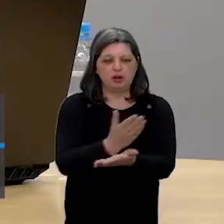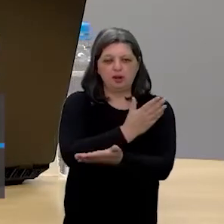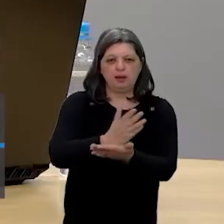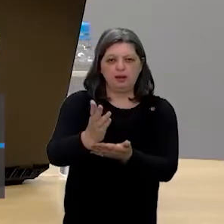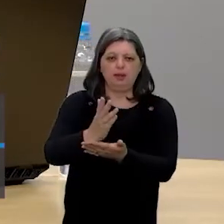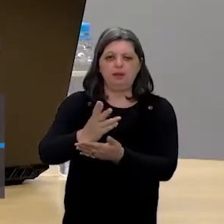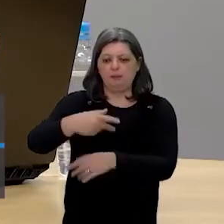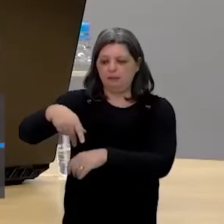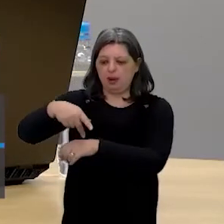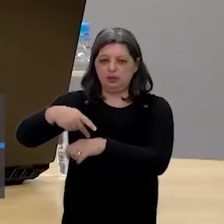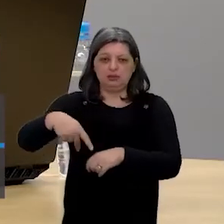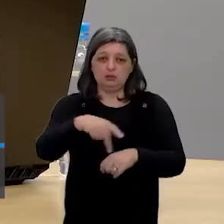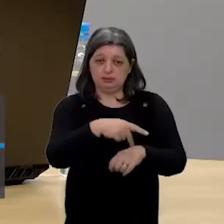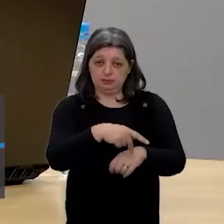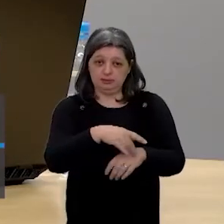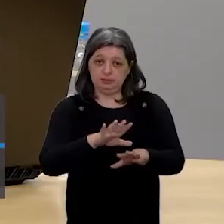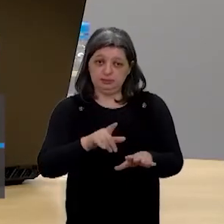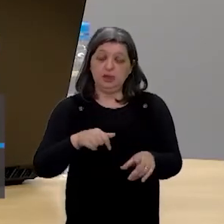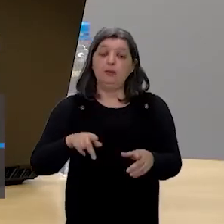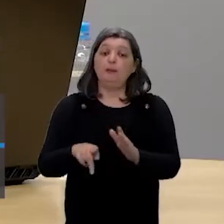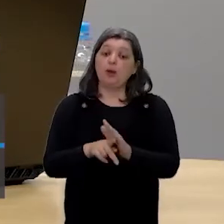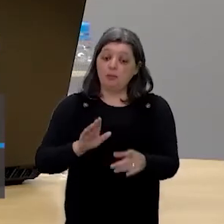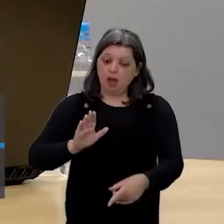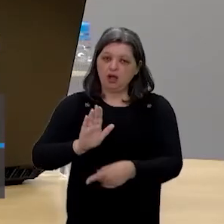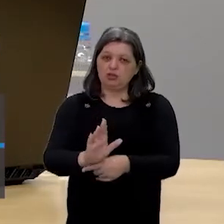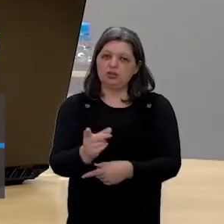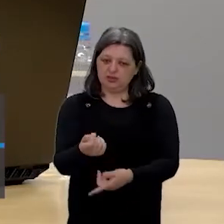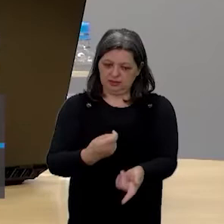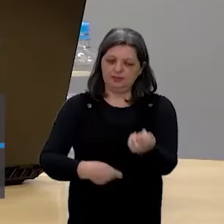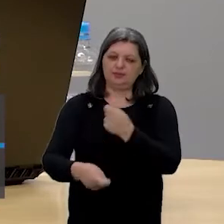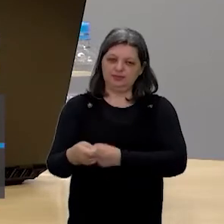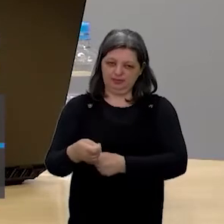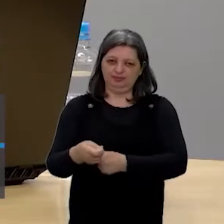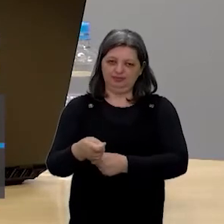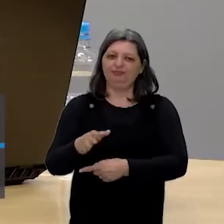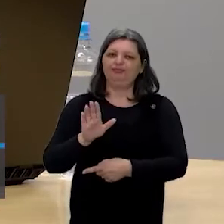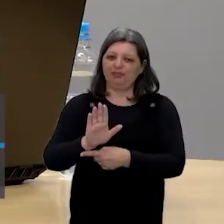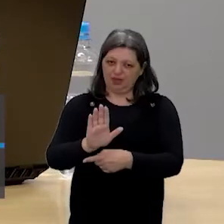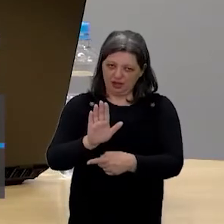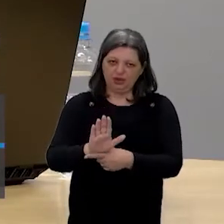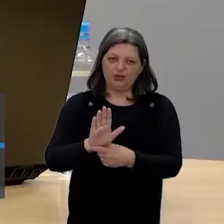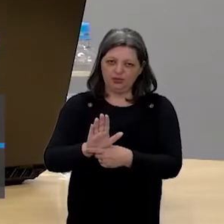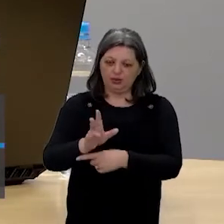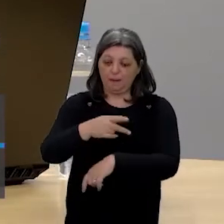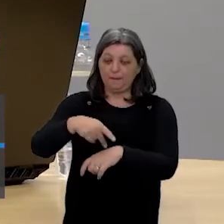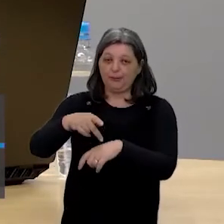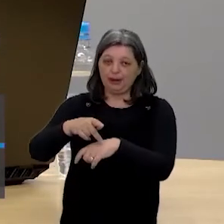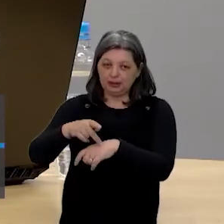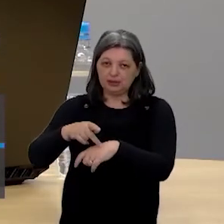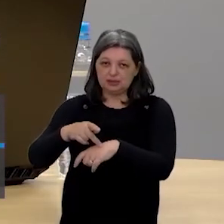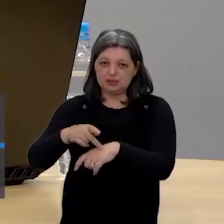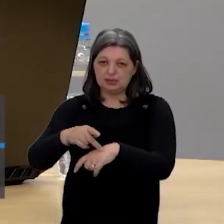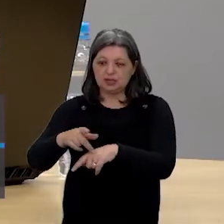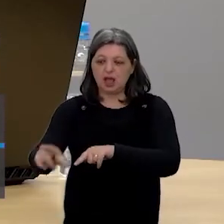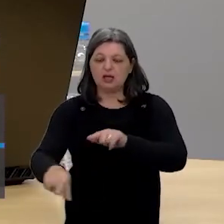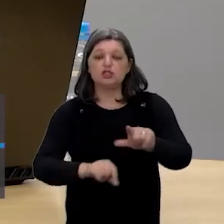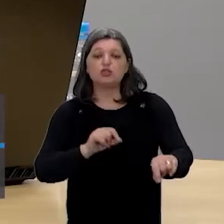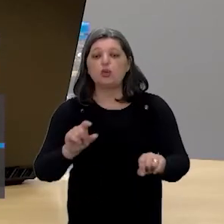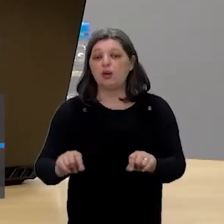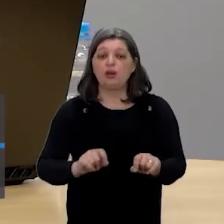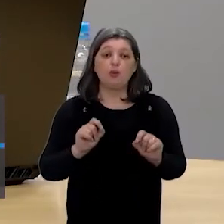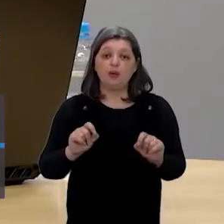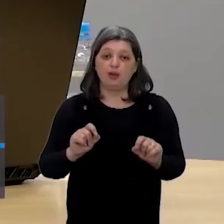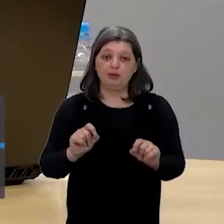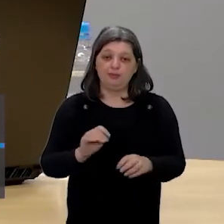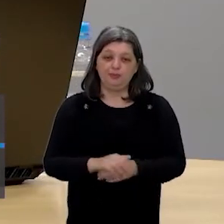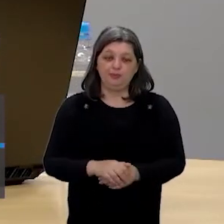de outro? Bom, a ajuda financeira contribui muito para que esses países se posicionem, tá?